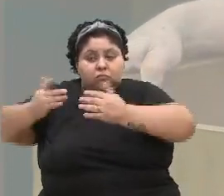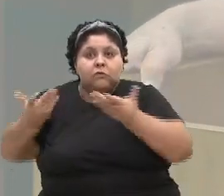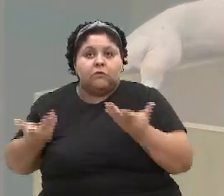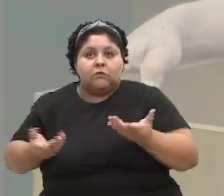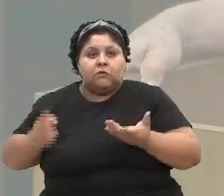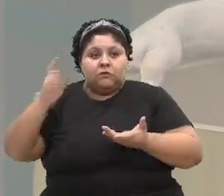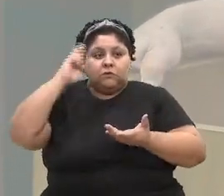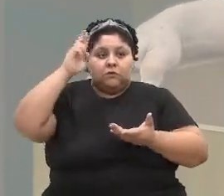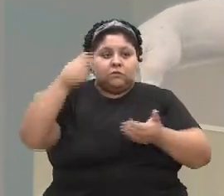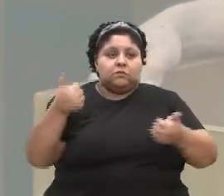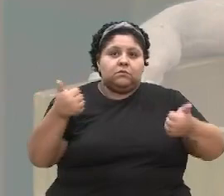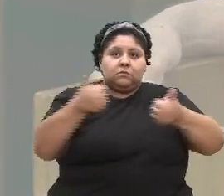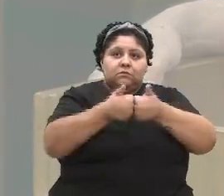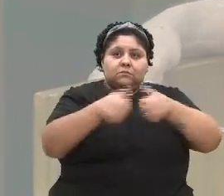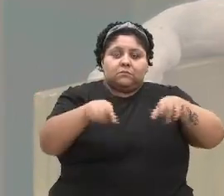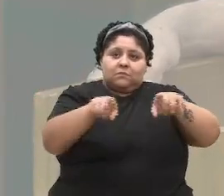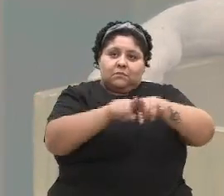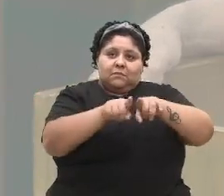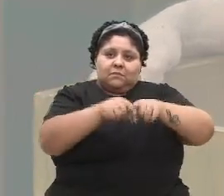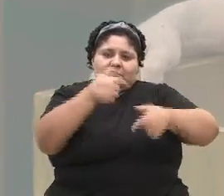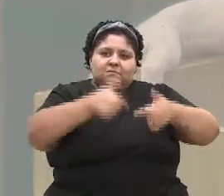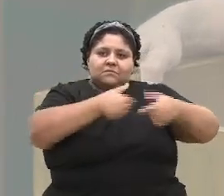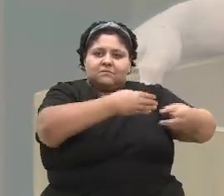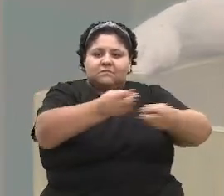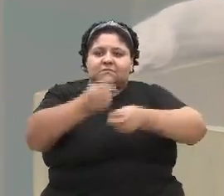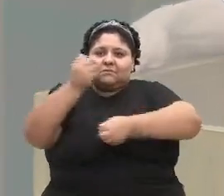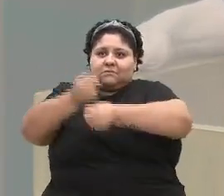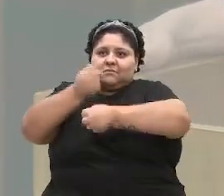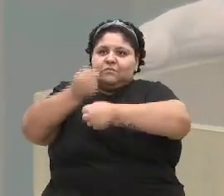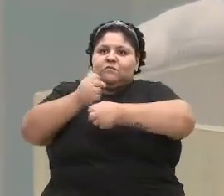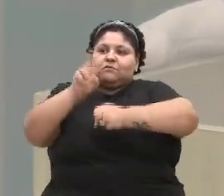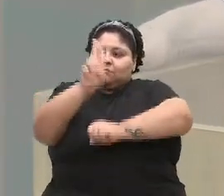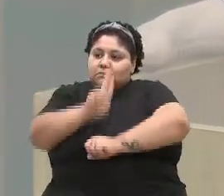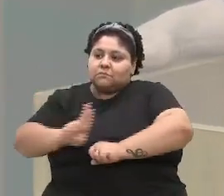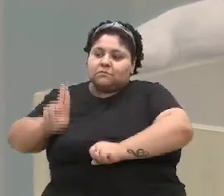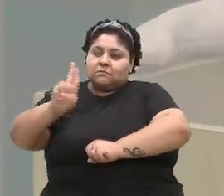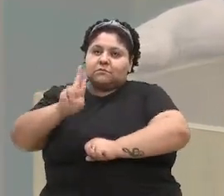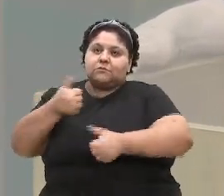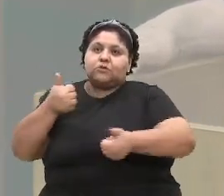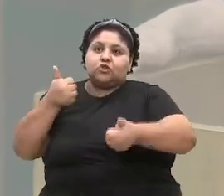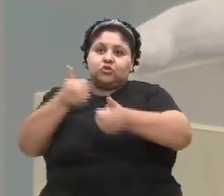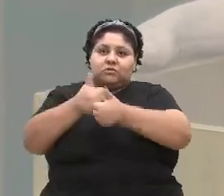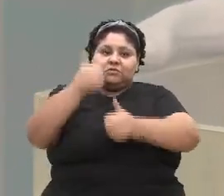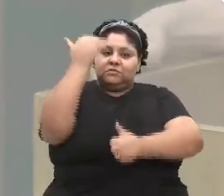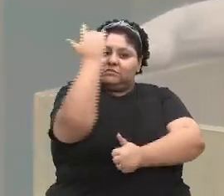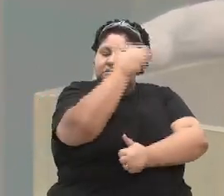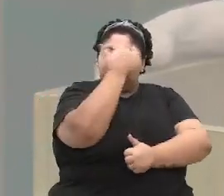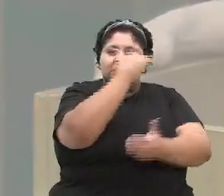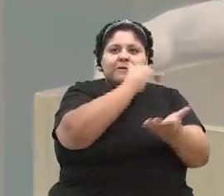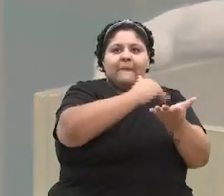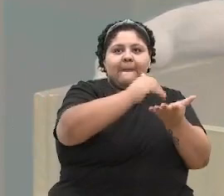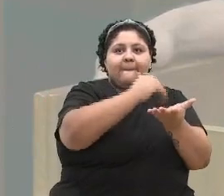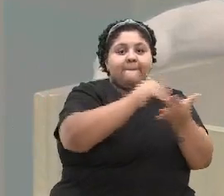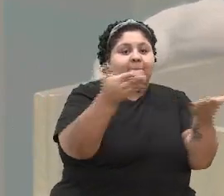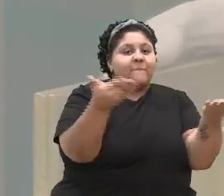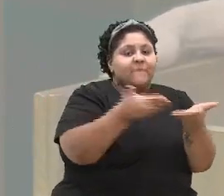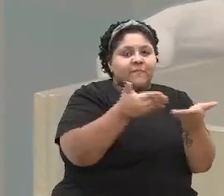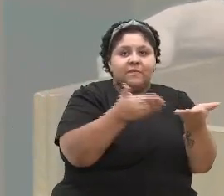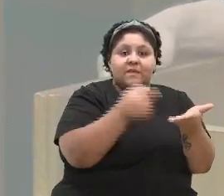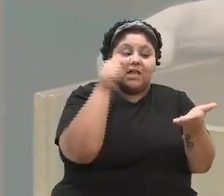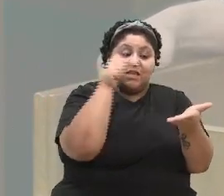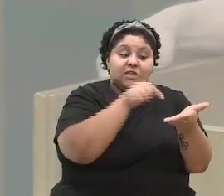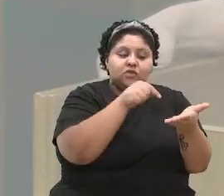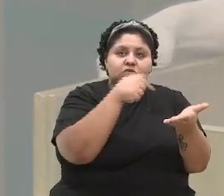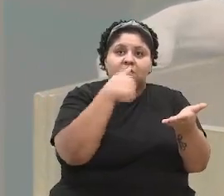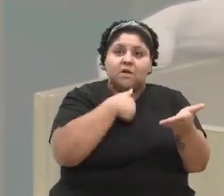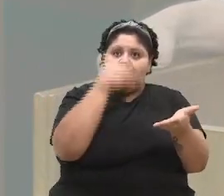Diretor junto trabalhou muitos anos na universidade, diretor junto do Adiló, secretário agora. É nisso que eu